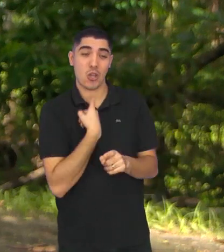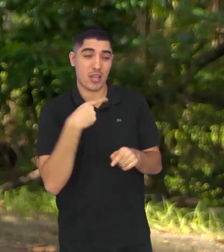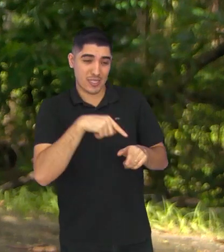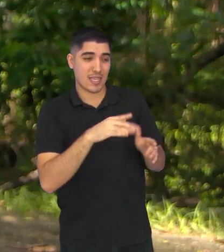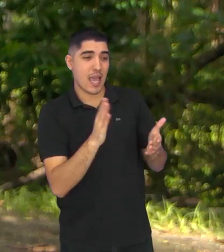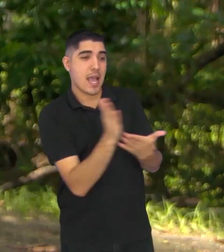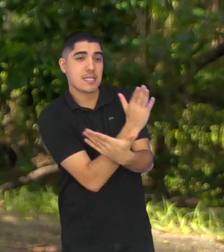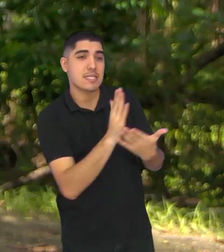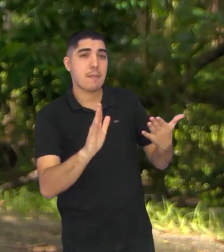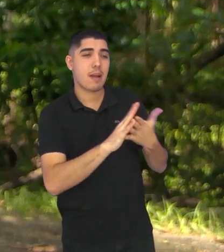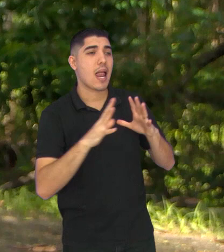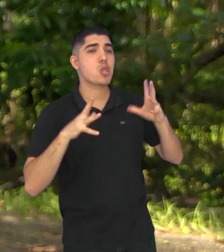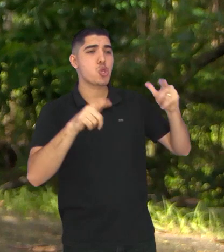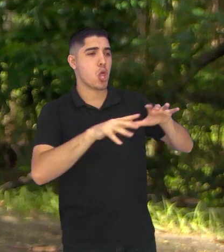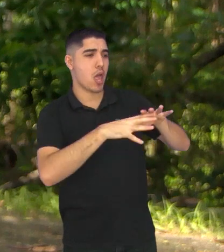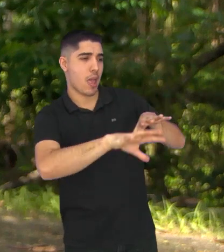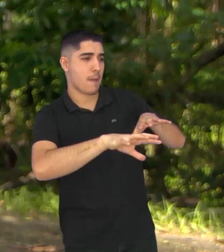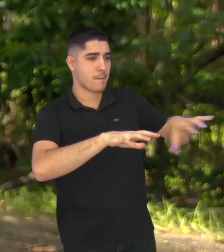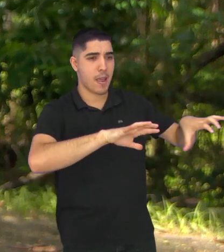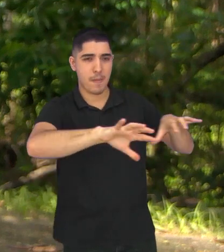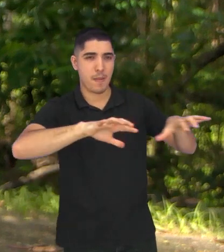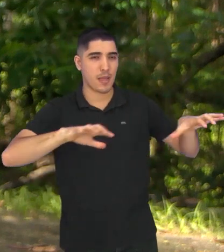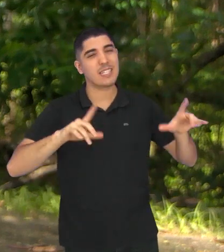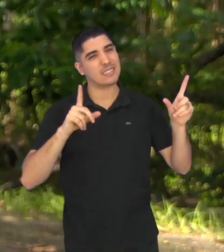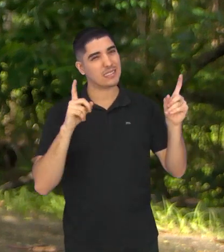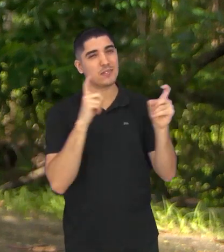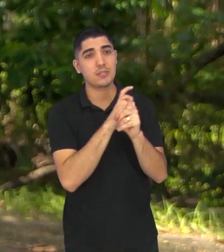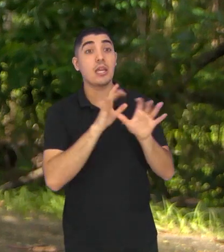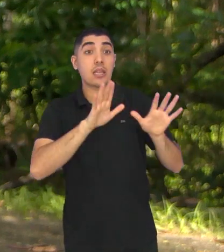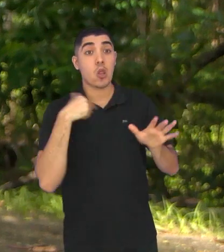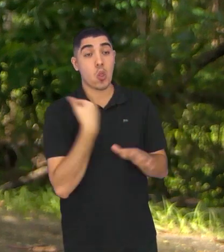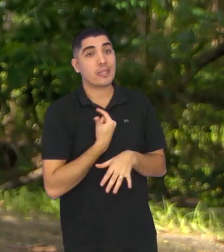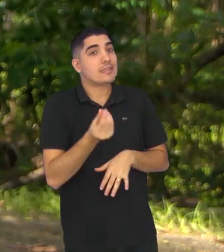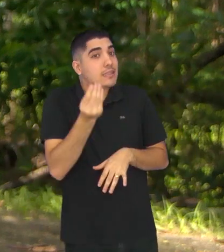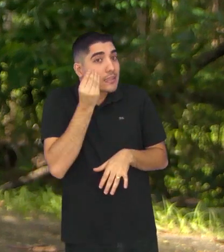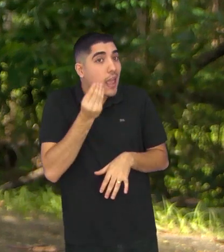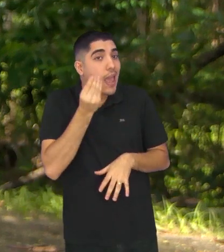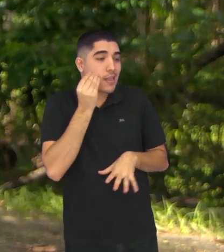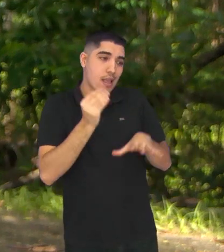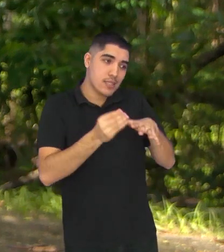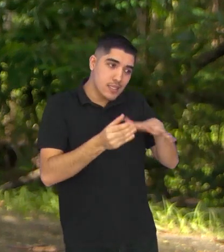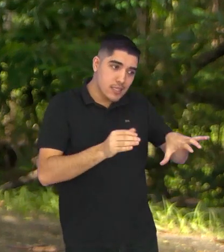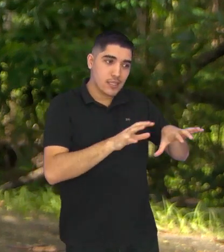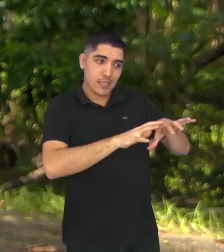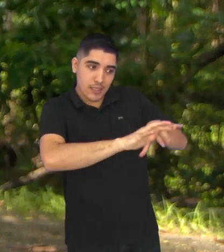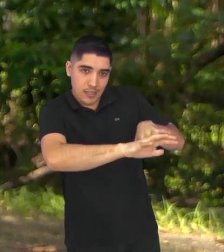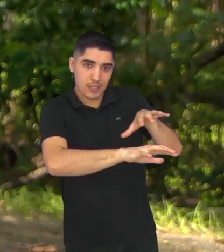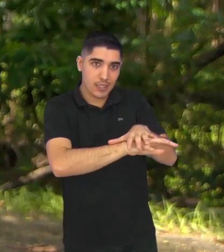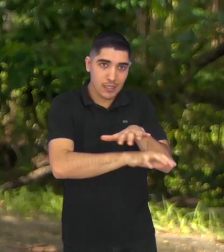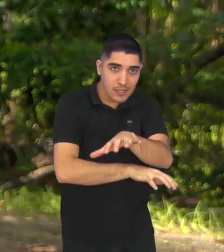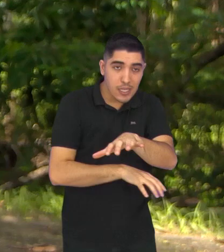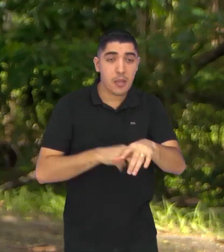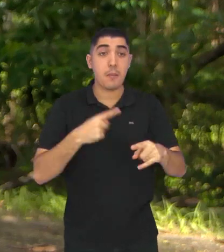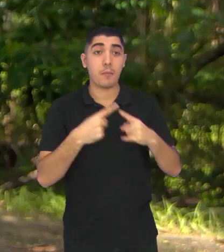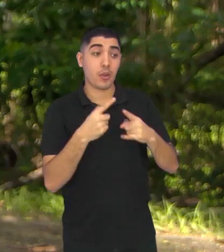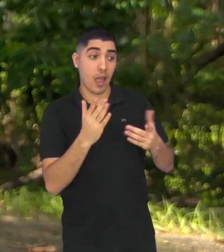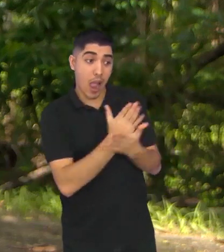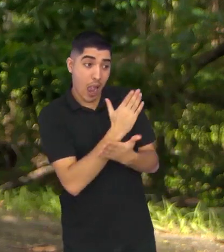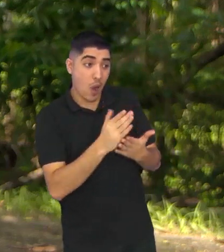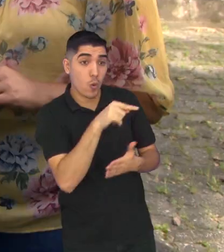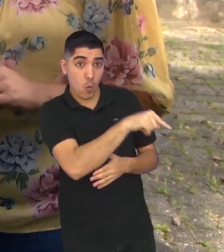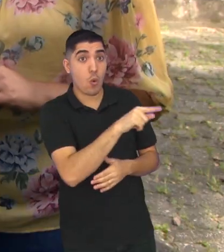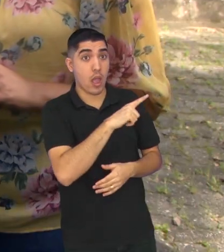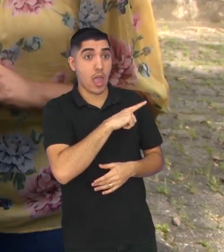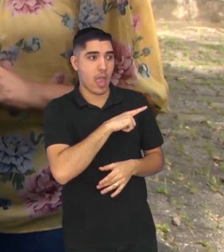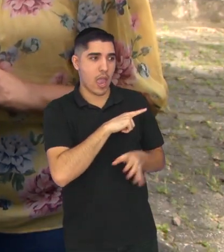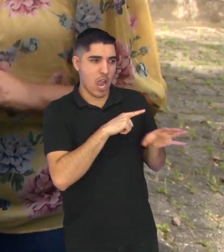conseguir separar todas as espécies. Na medida do possível, a gente tenta separar as espécies, né? Até porque algumas são